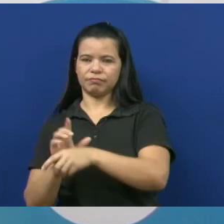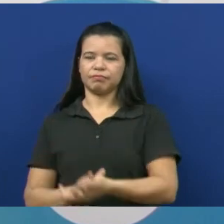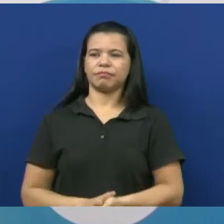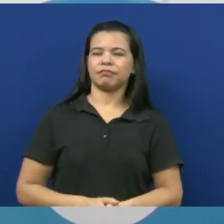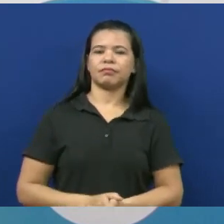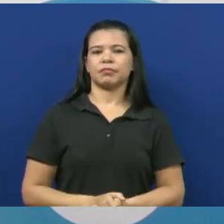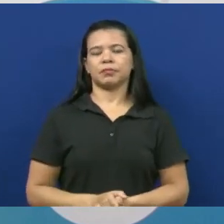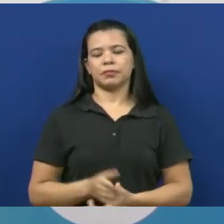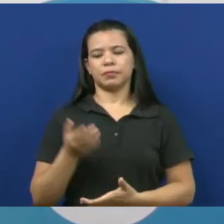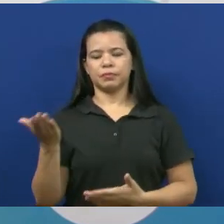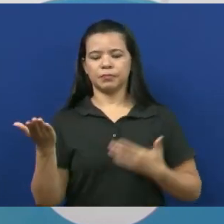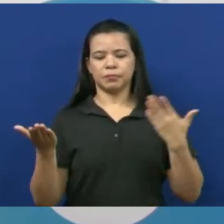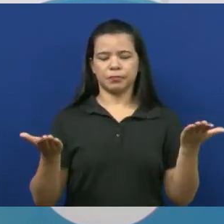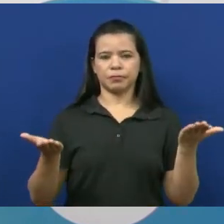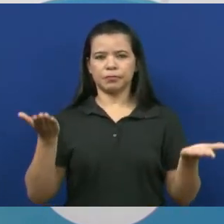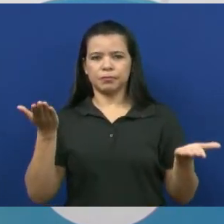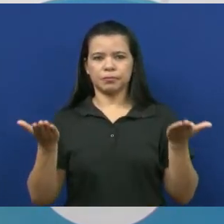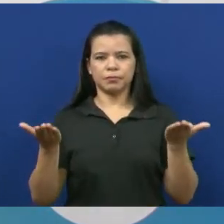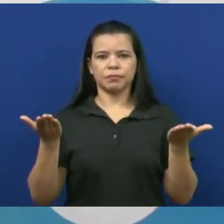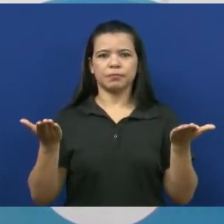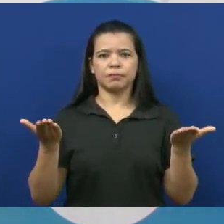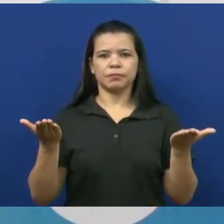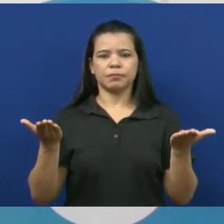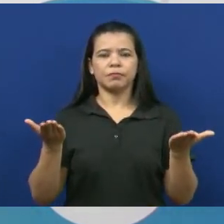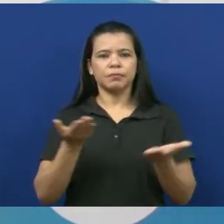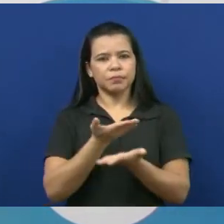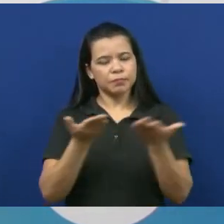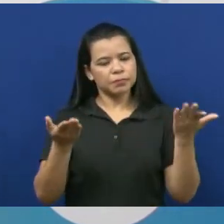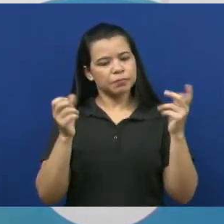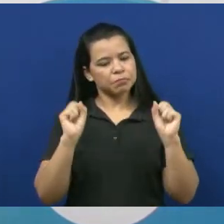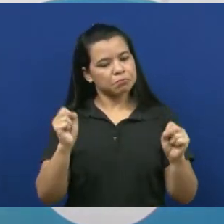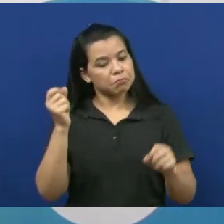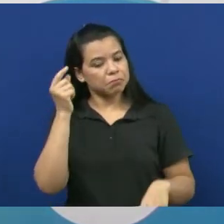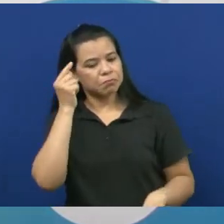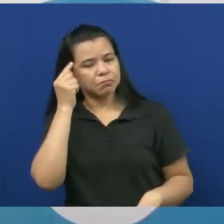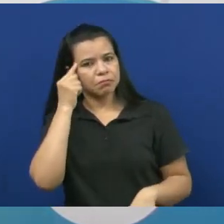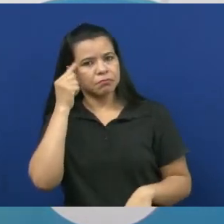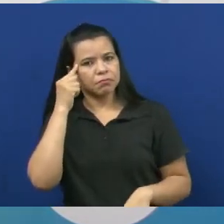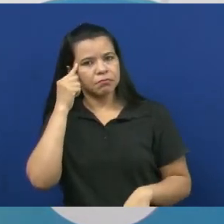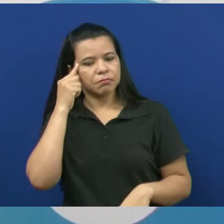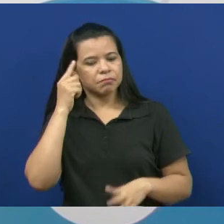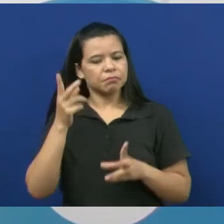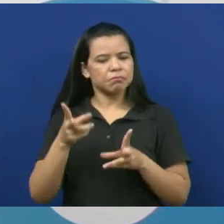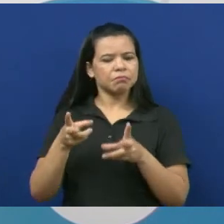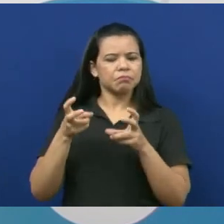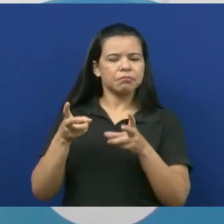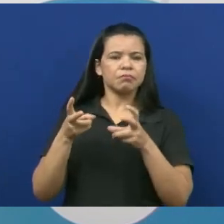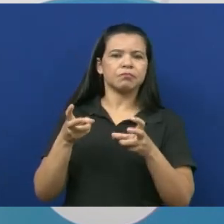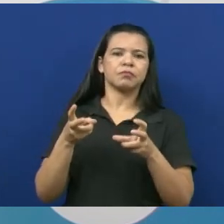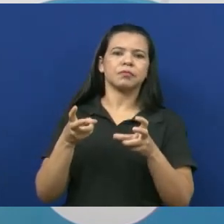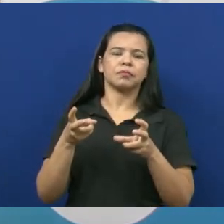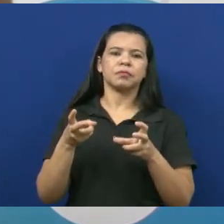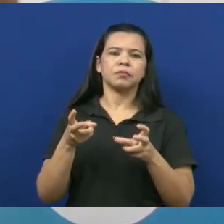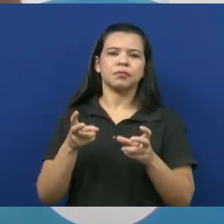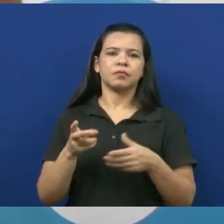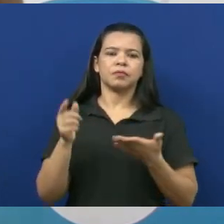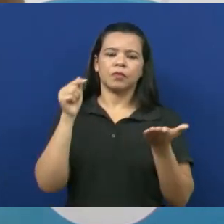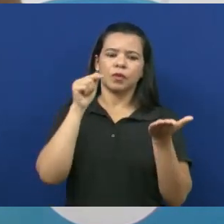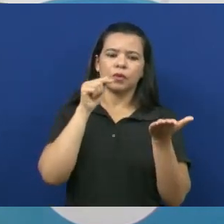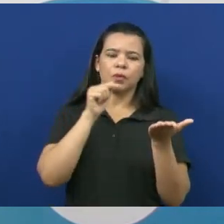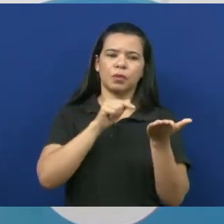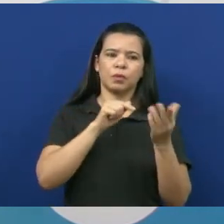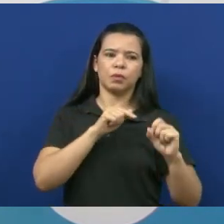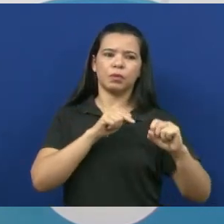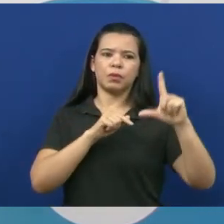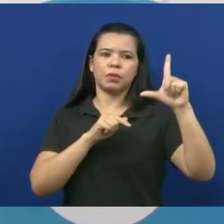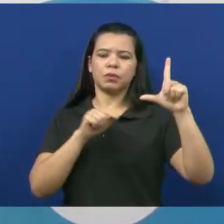você pode perceber, você pode intuir, né, na sua intuição, você pode perceber que elas, quando o valor de uma aumenta, a outra